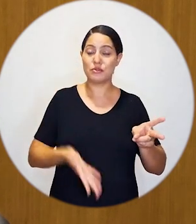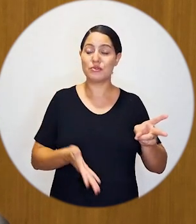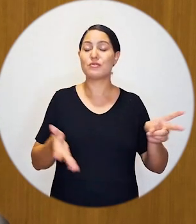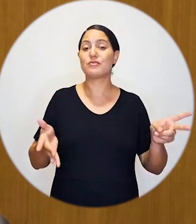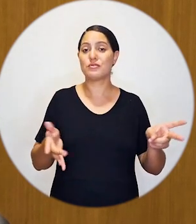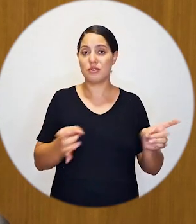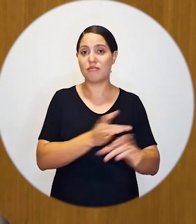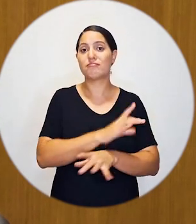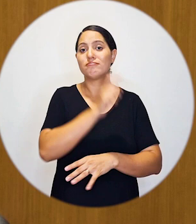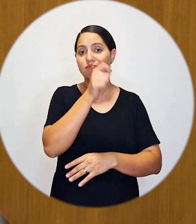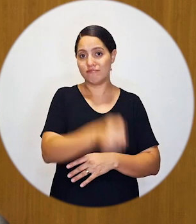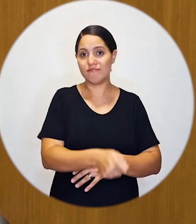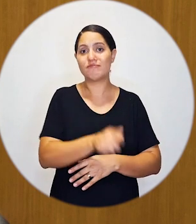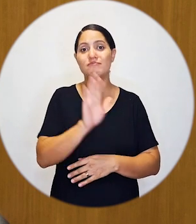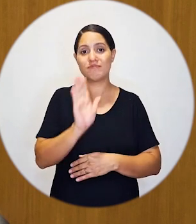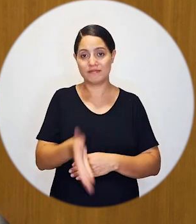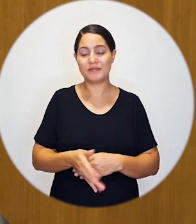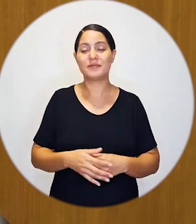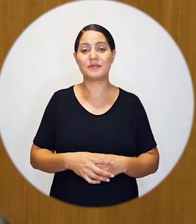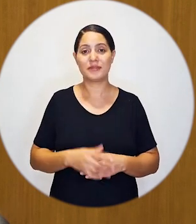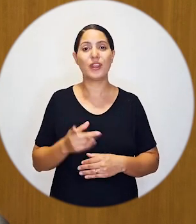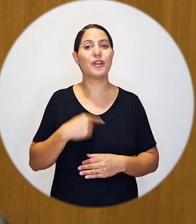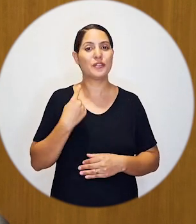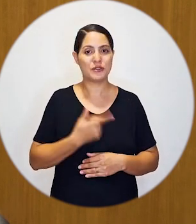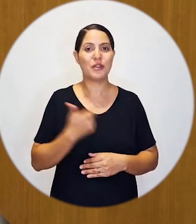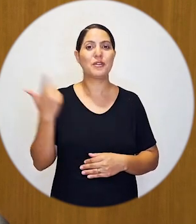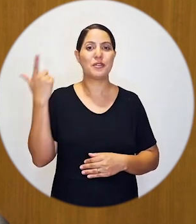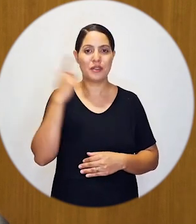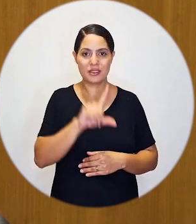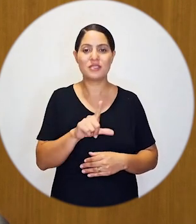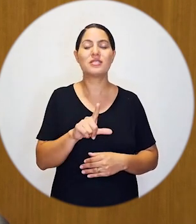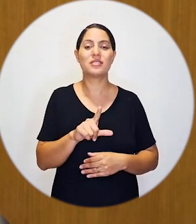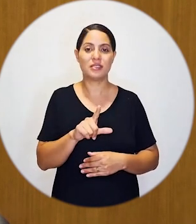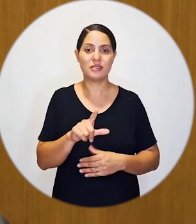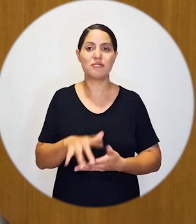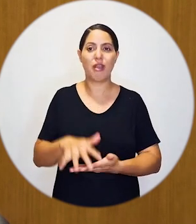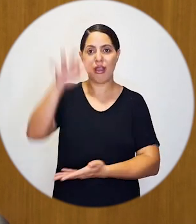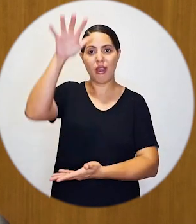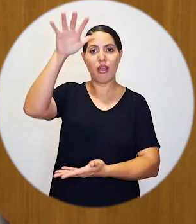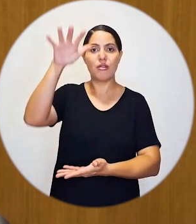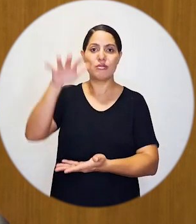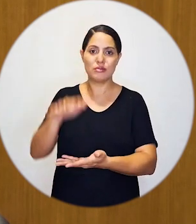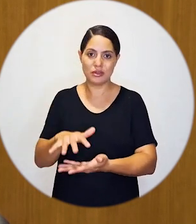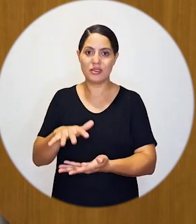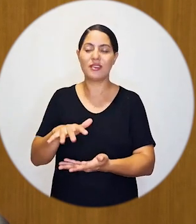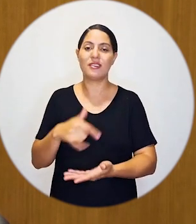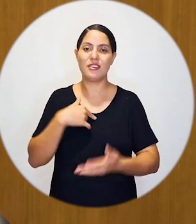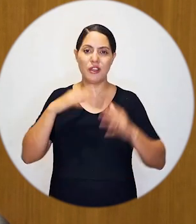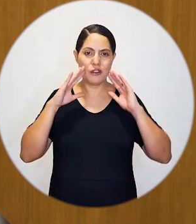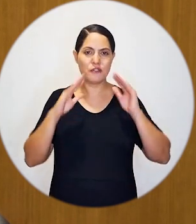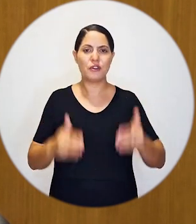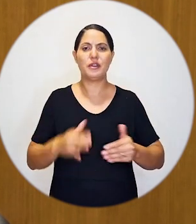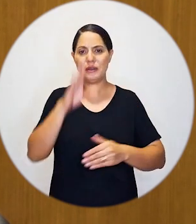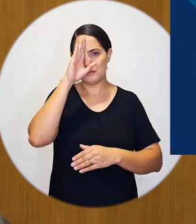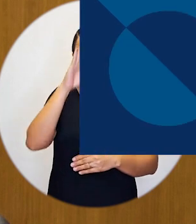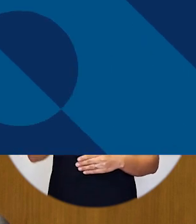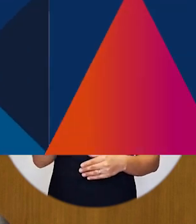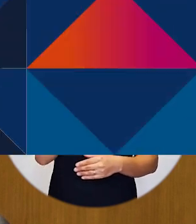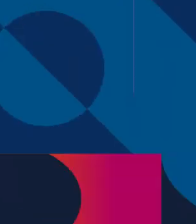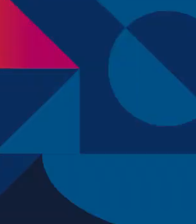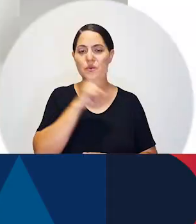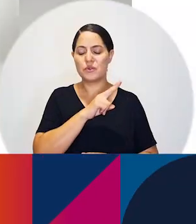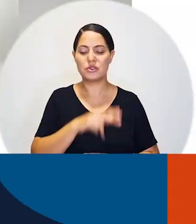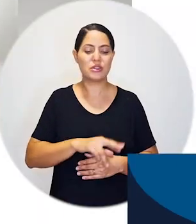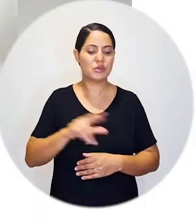pautados, aguardando o dia de julgamento. Então a gente conseguiu realmente diminuir o acervo e eu foquei no que é mais